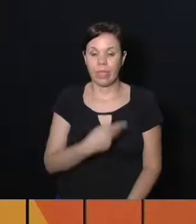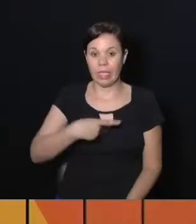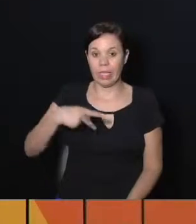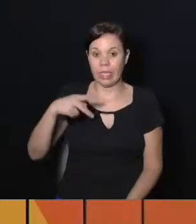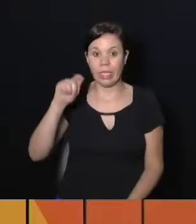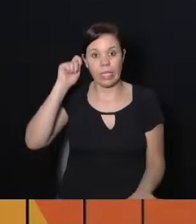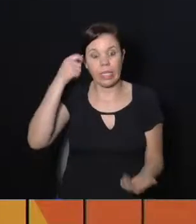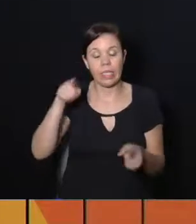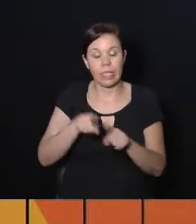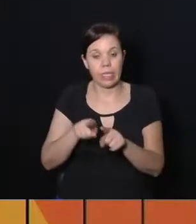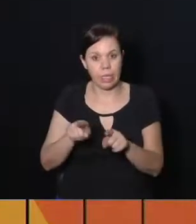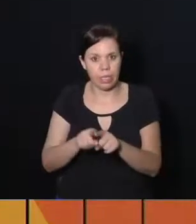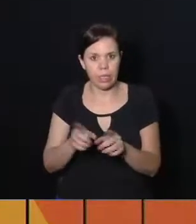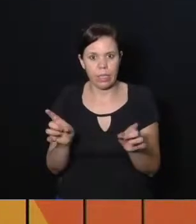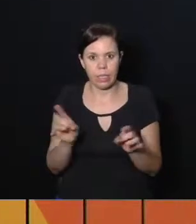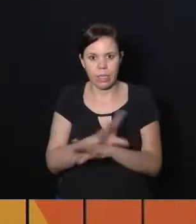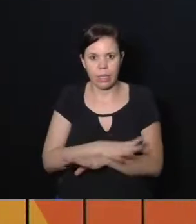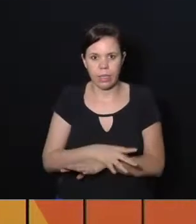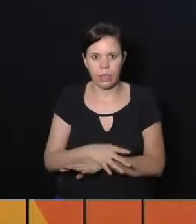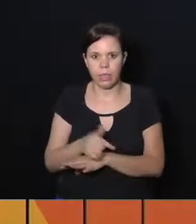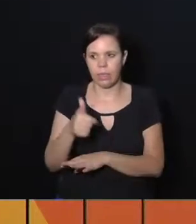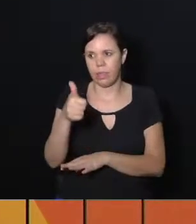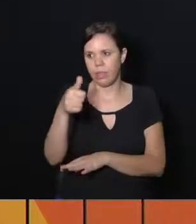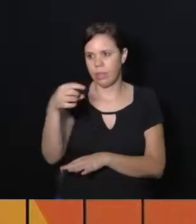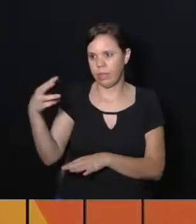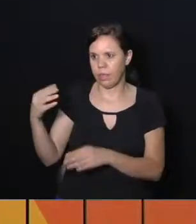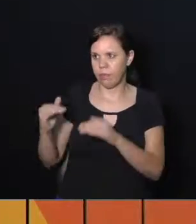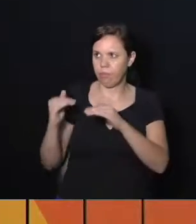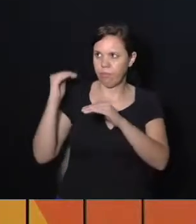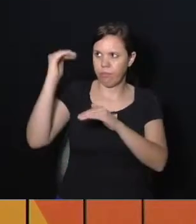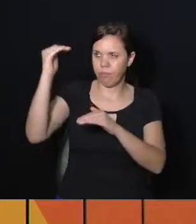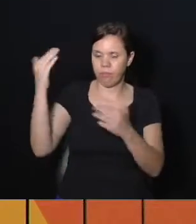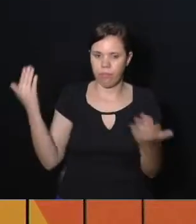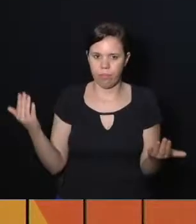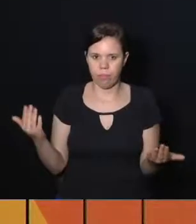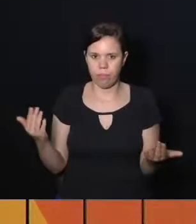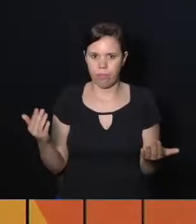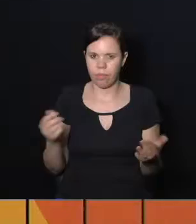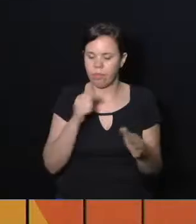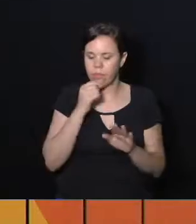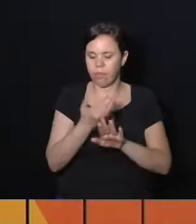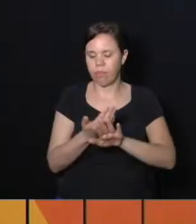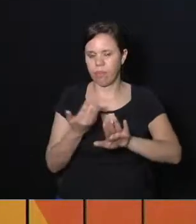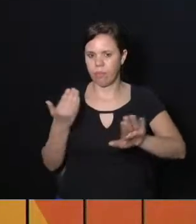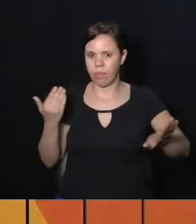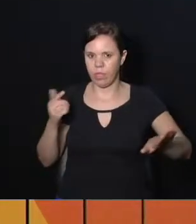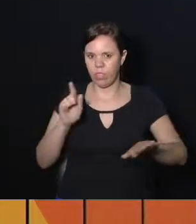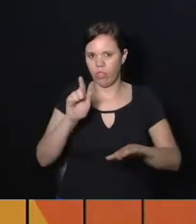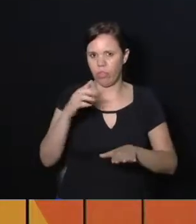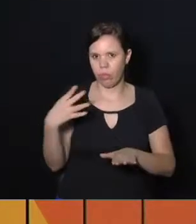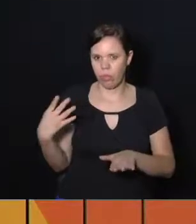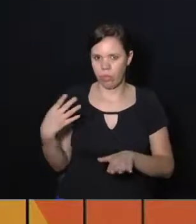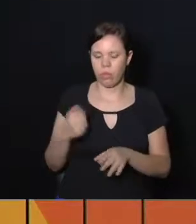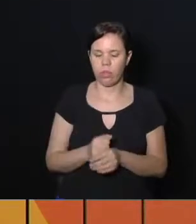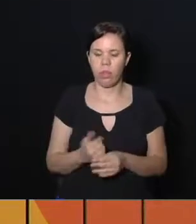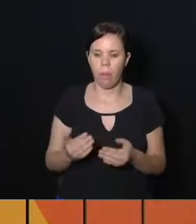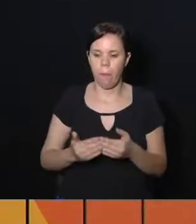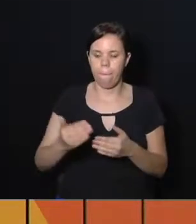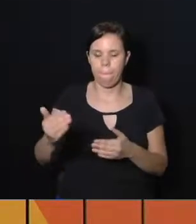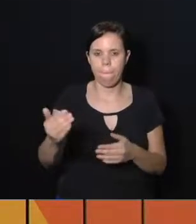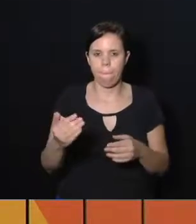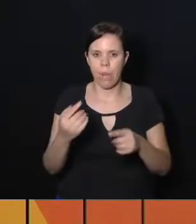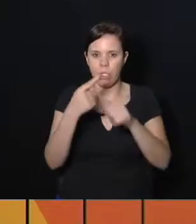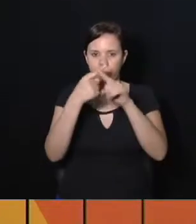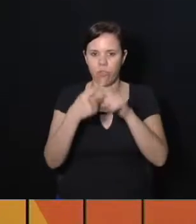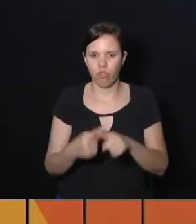pode terminar a rodada na 13ª colocação, vai se distanciando do G4. Próximo jogo acontece